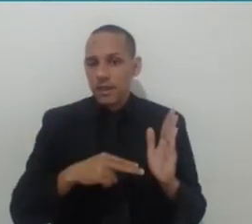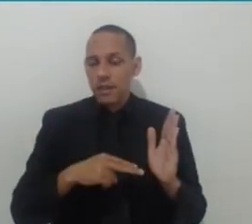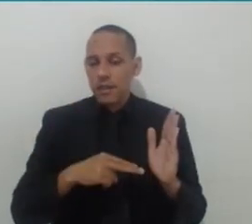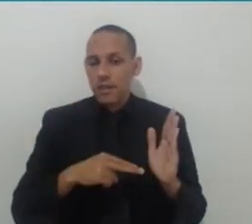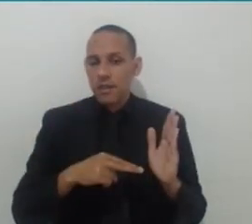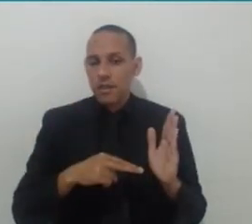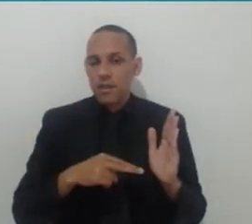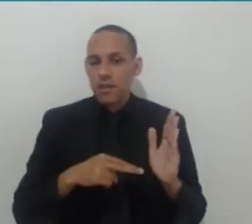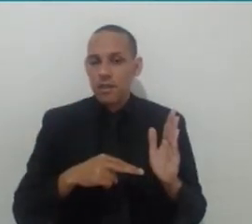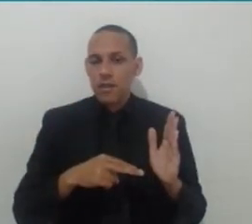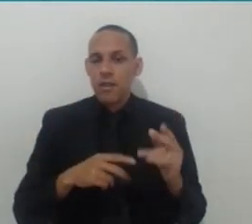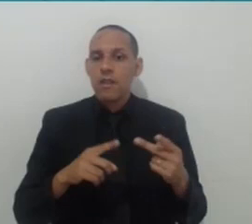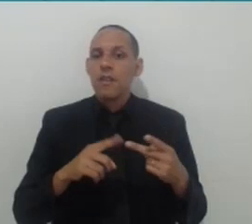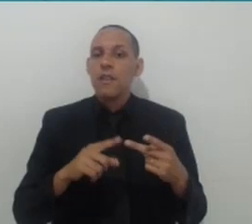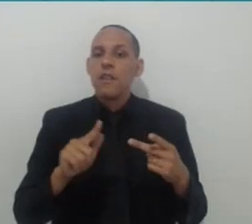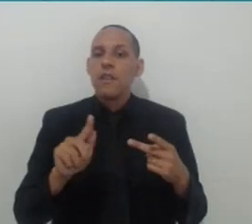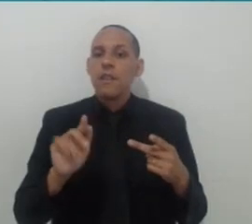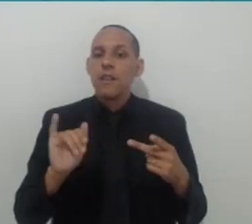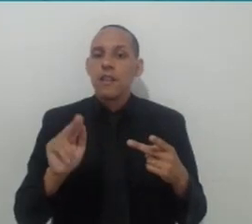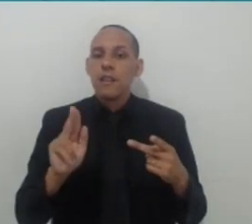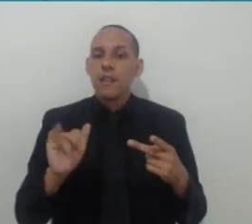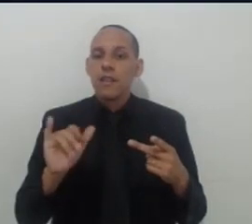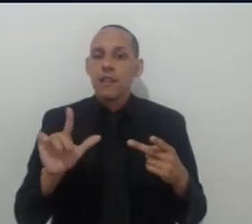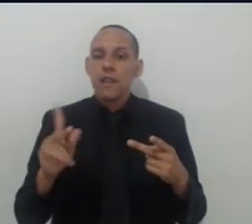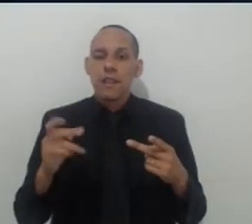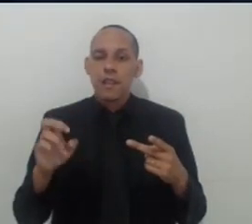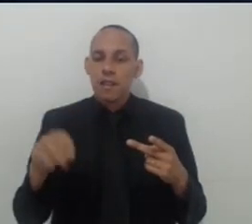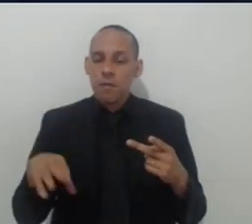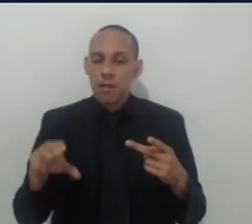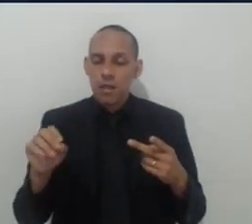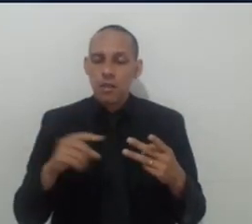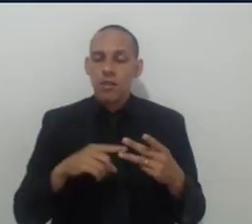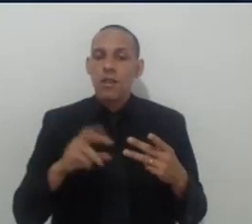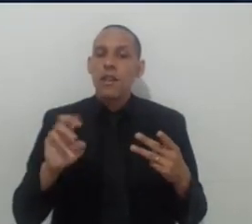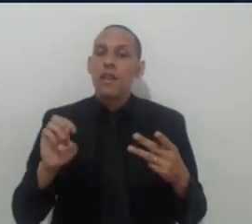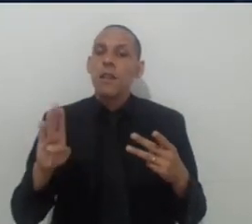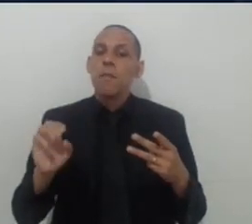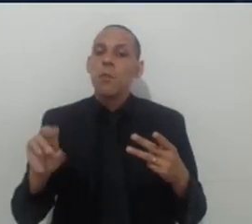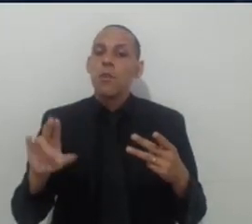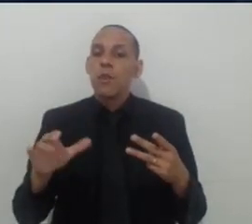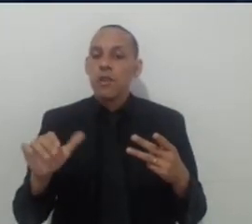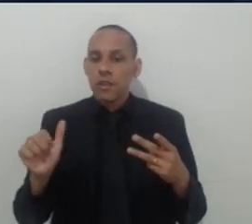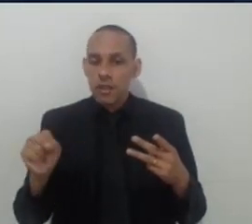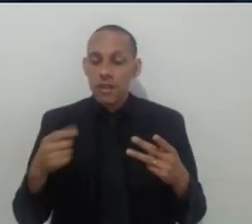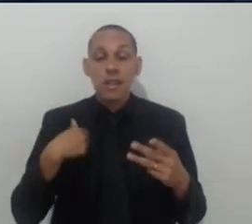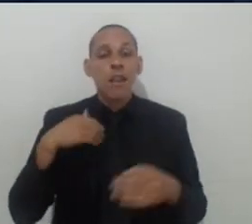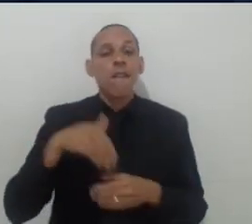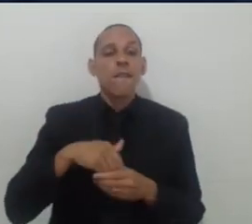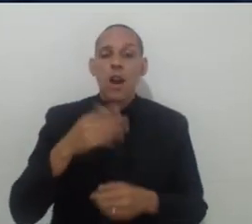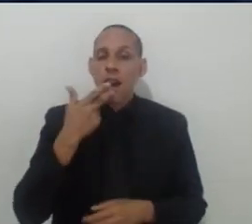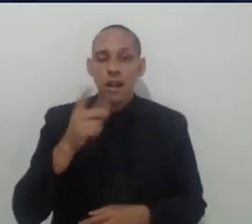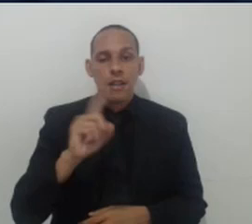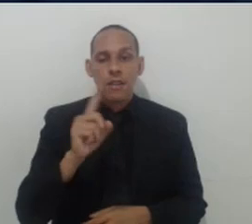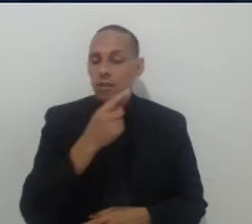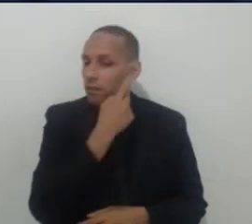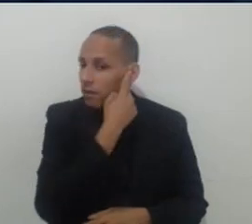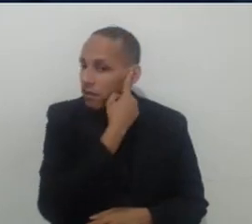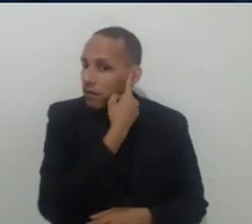Desembargador de Lermando, né? E desembargador Rebouças. Não, eu não proferi voto ainda, porque realmente